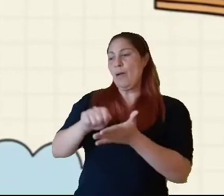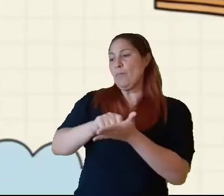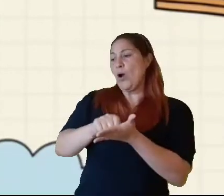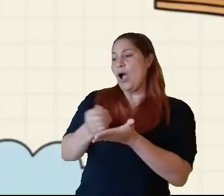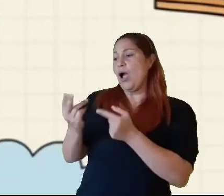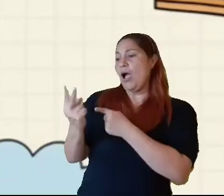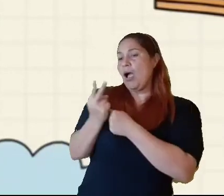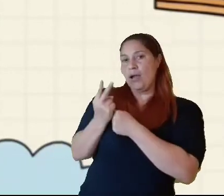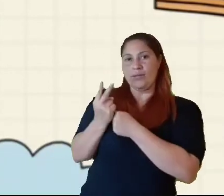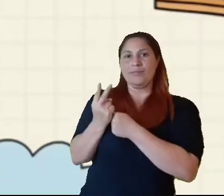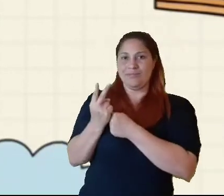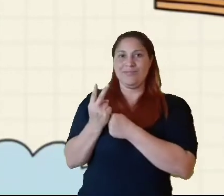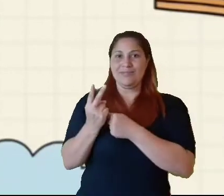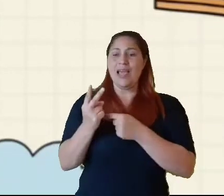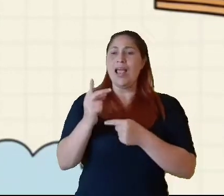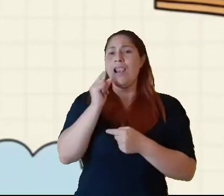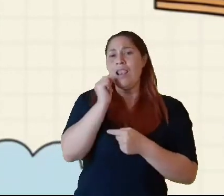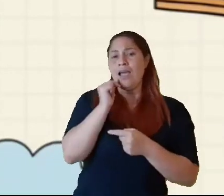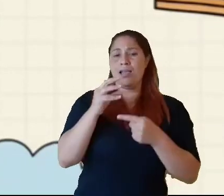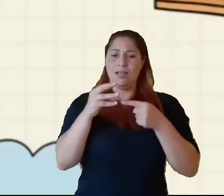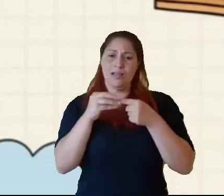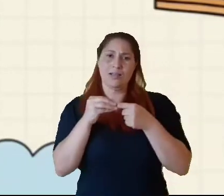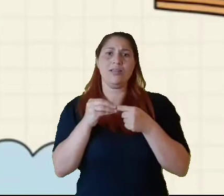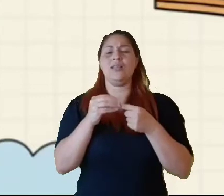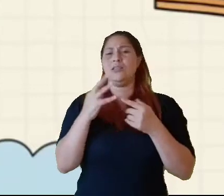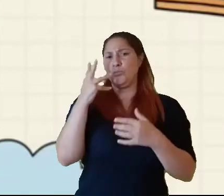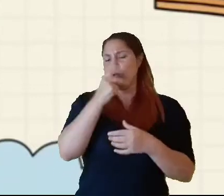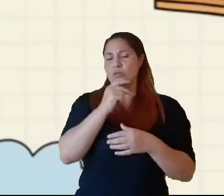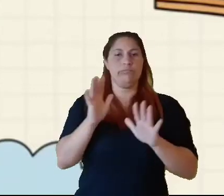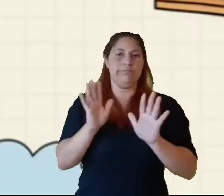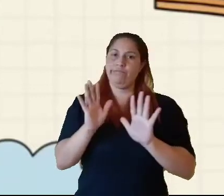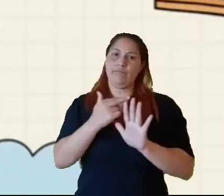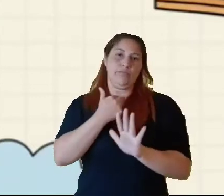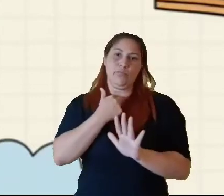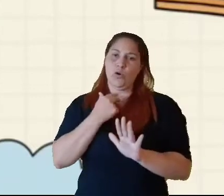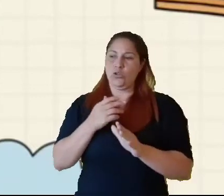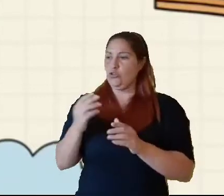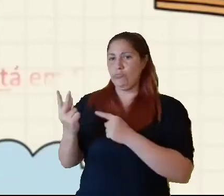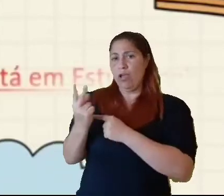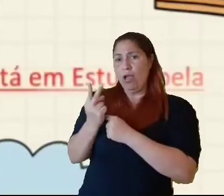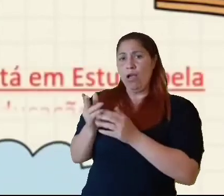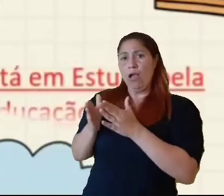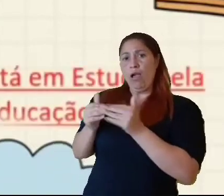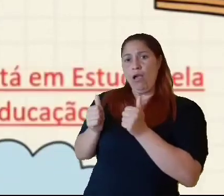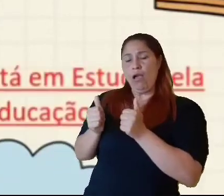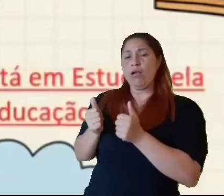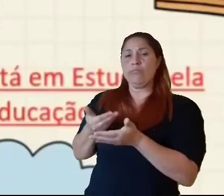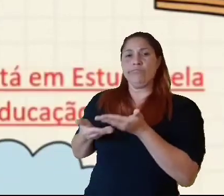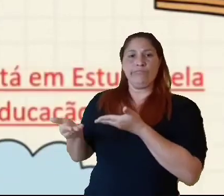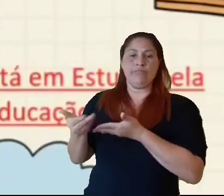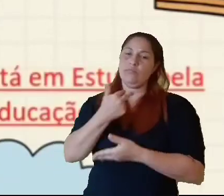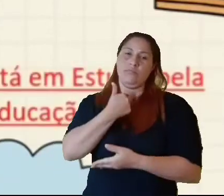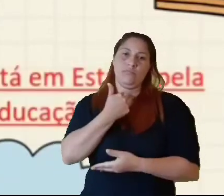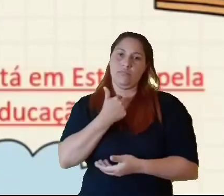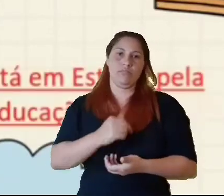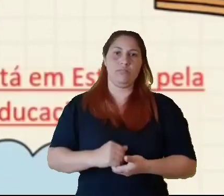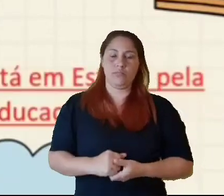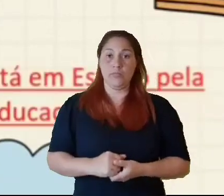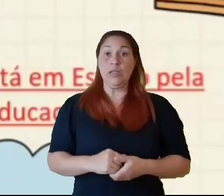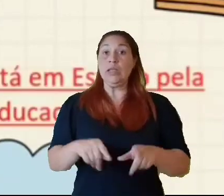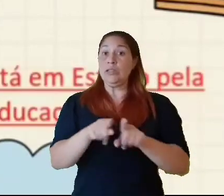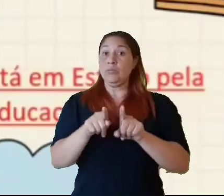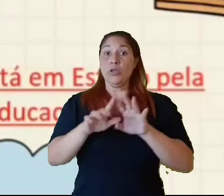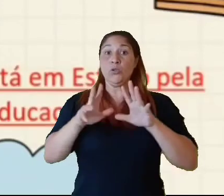trocar o lápis, a canetinha, gel bonitinha. Neste primeiro momento, isso não vai ser possível. E todo